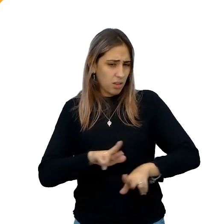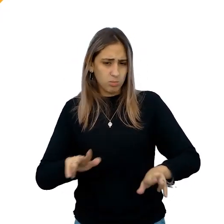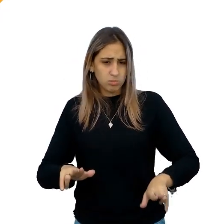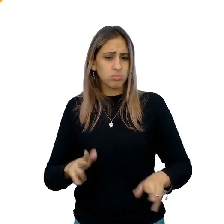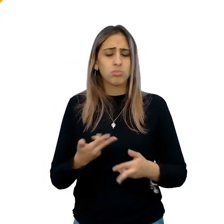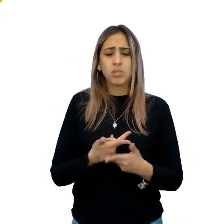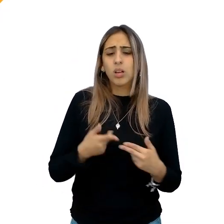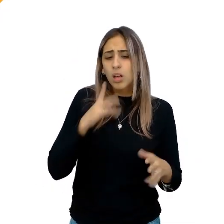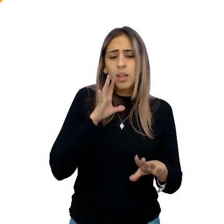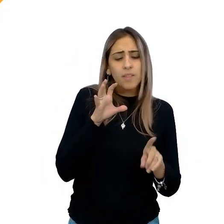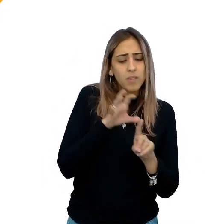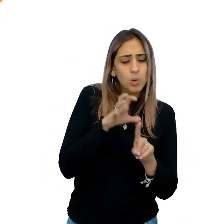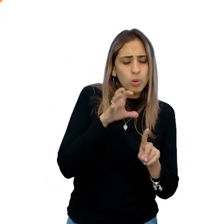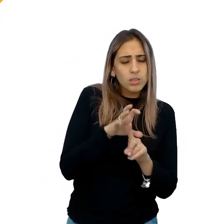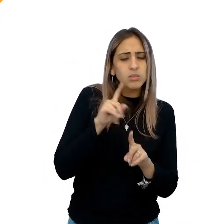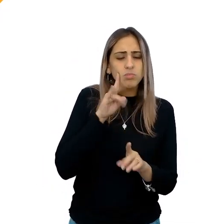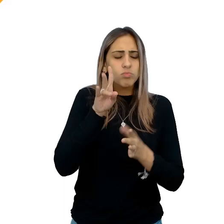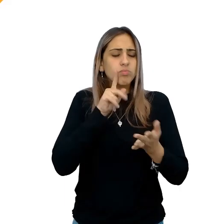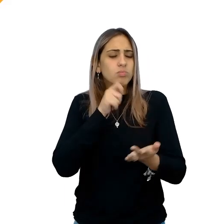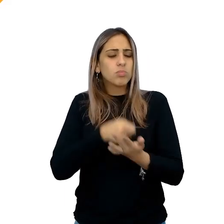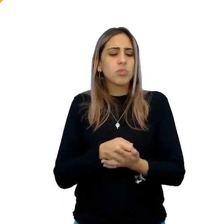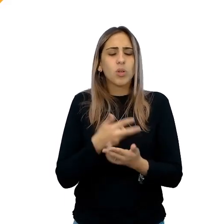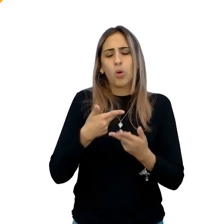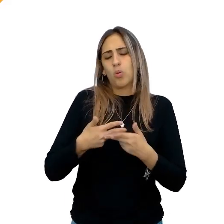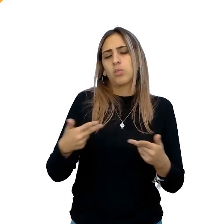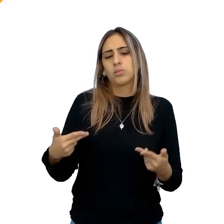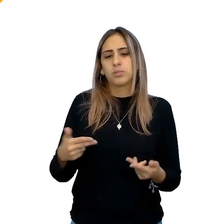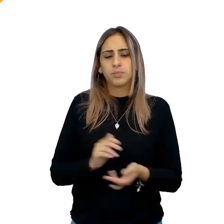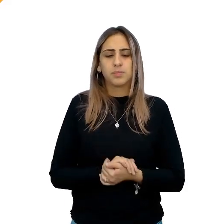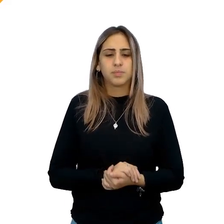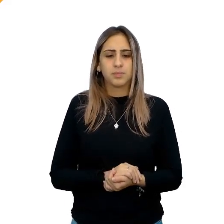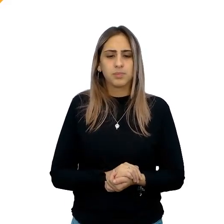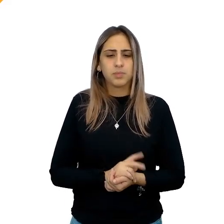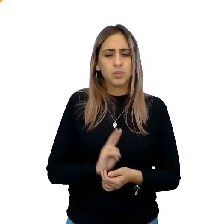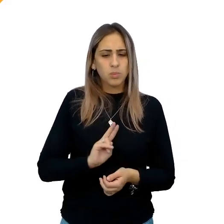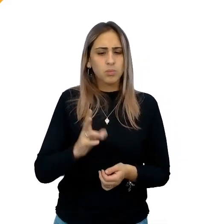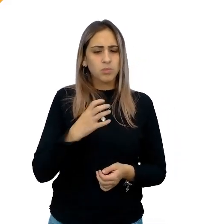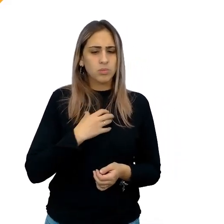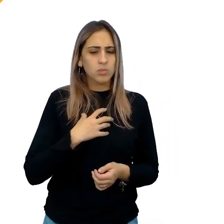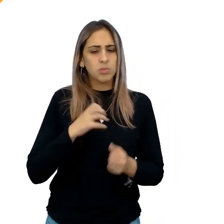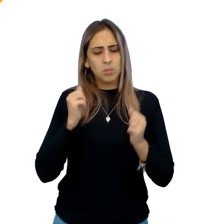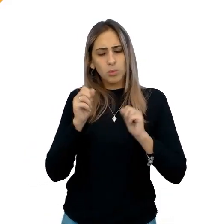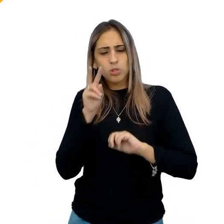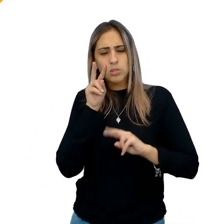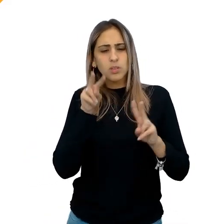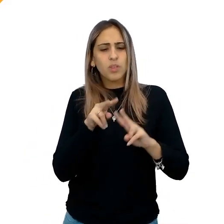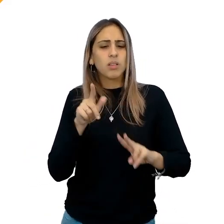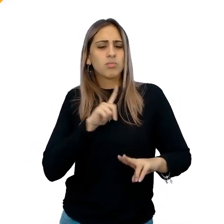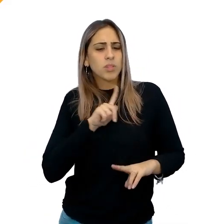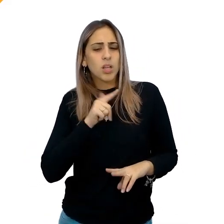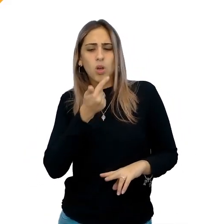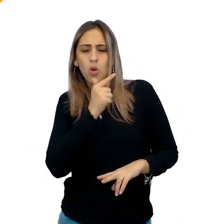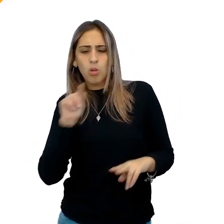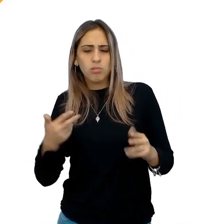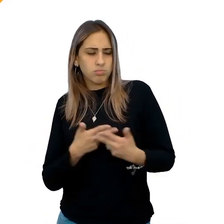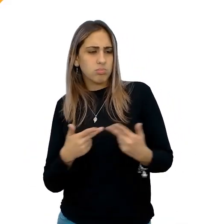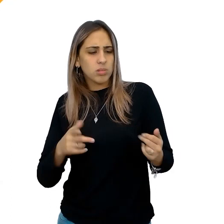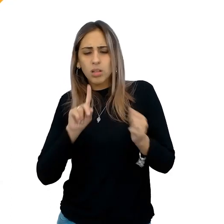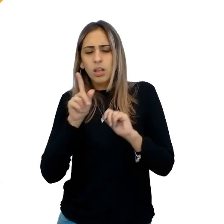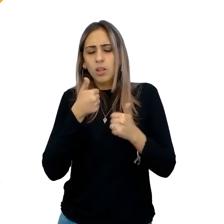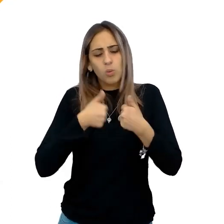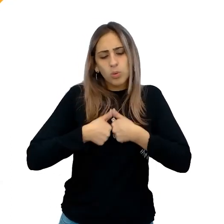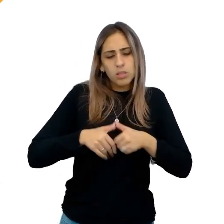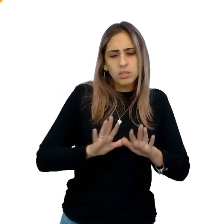que influenciam um determinado fenômeno. Da mesma forma, eles podem verificar que existem outras variáveis que não